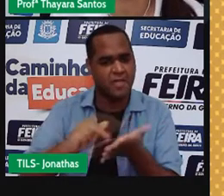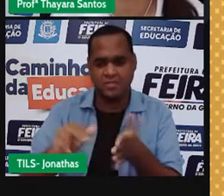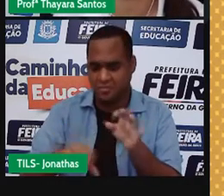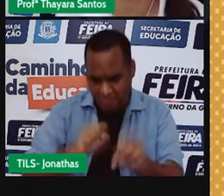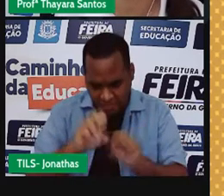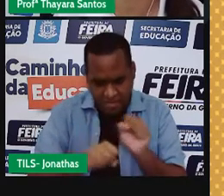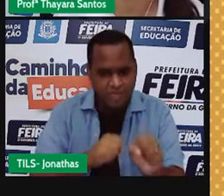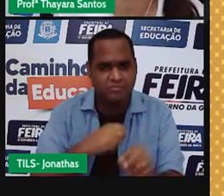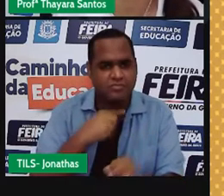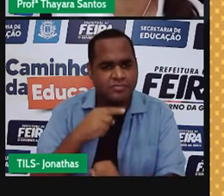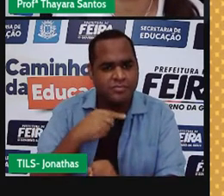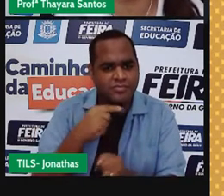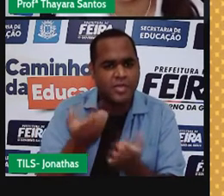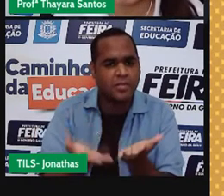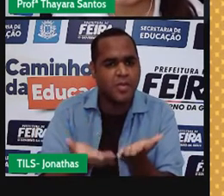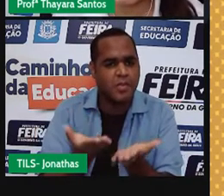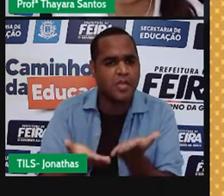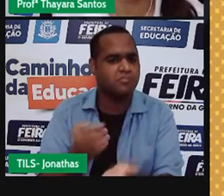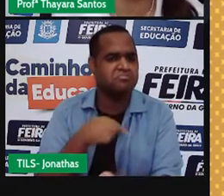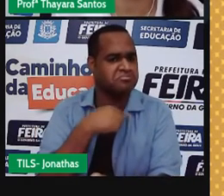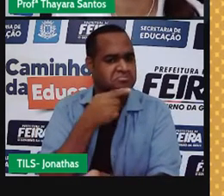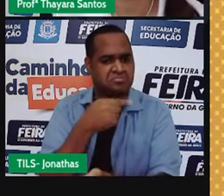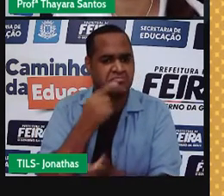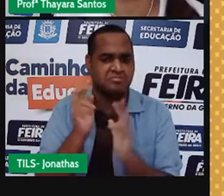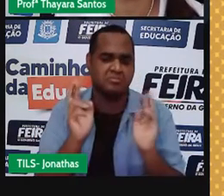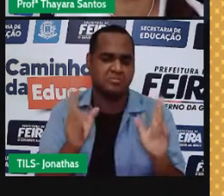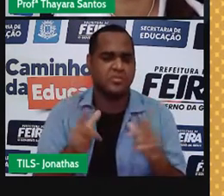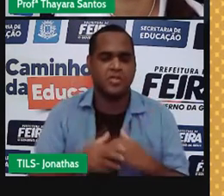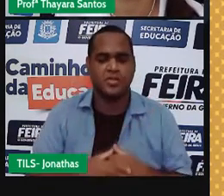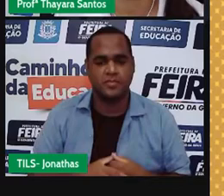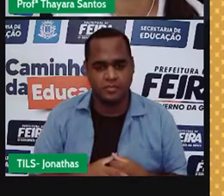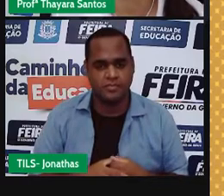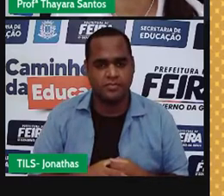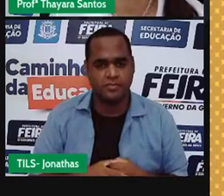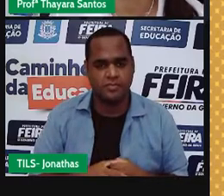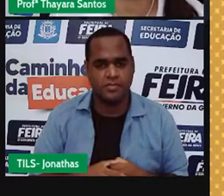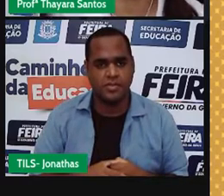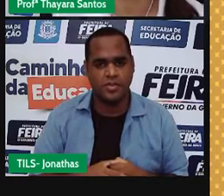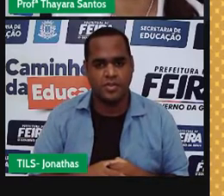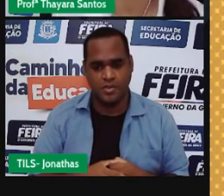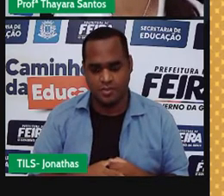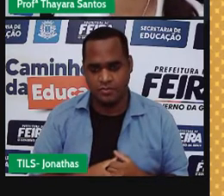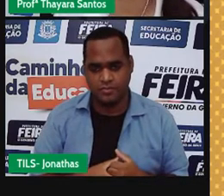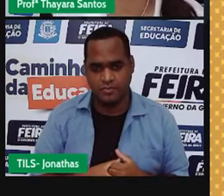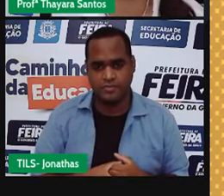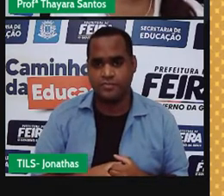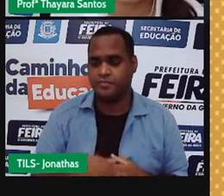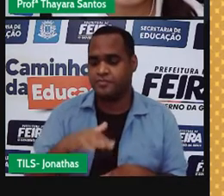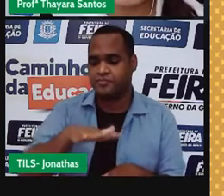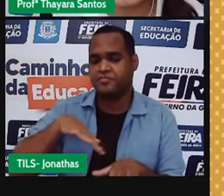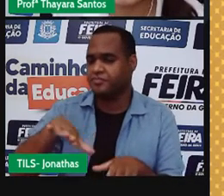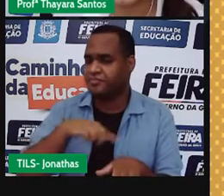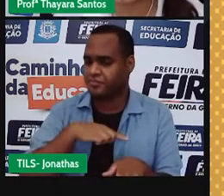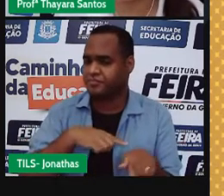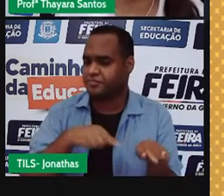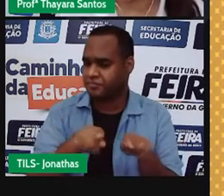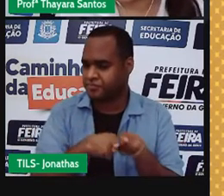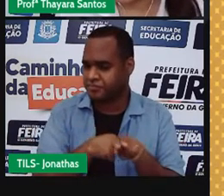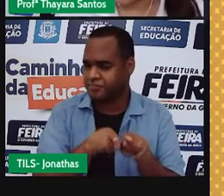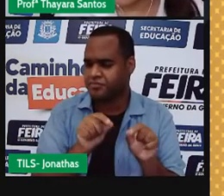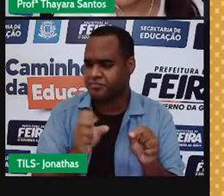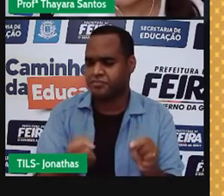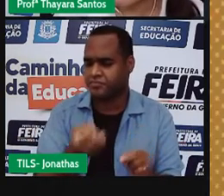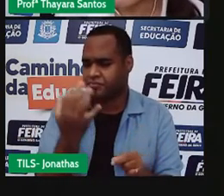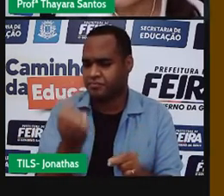não consegue mensurar a quantidade de matéria que elas têm e nem consegue também saber qual é o espaço que elas ocupam de